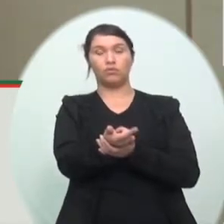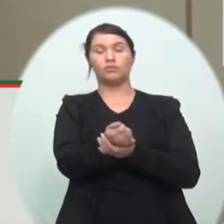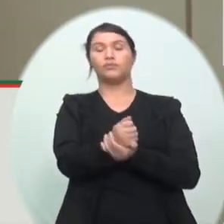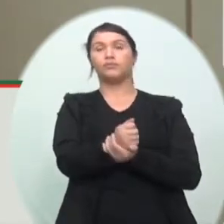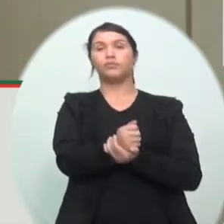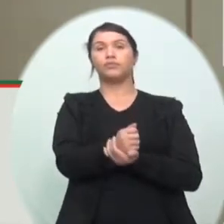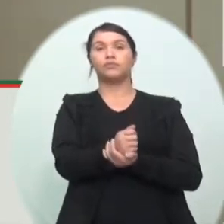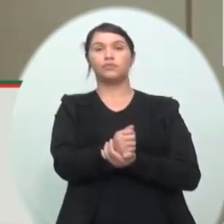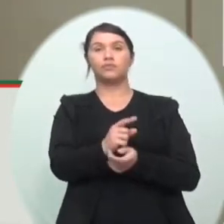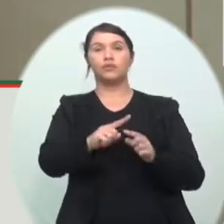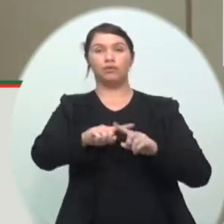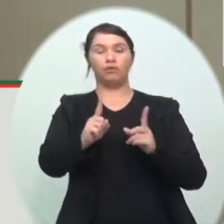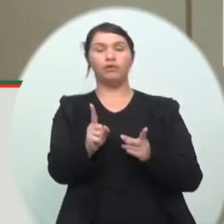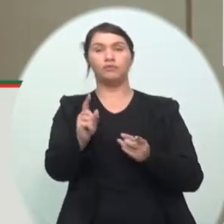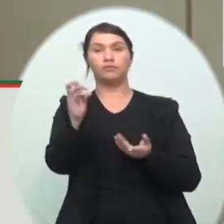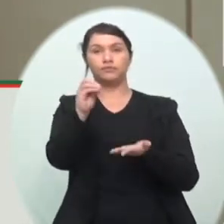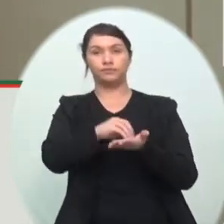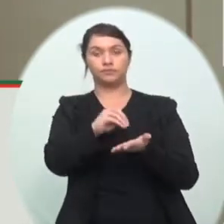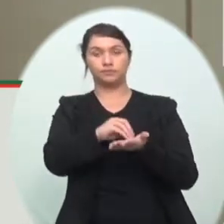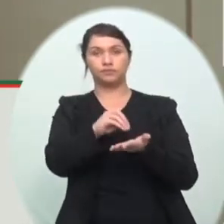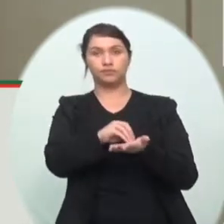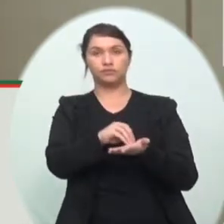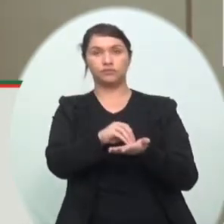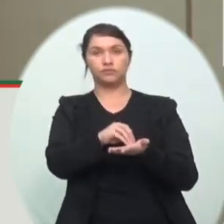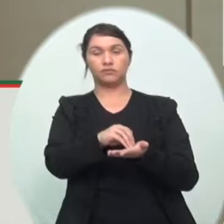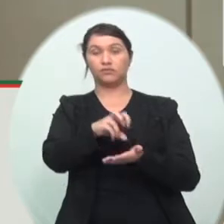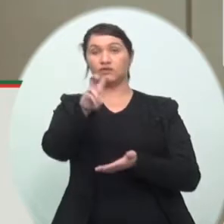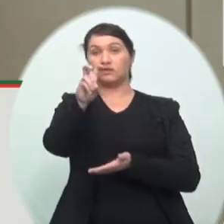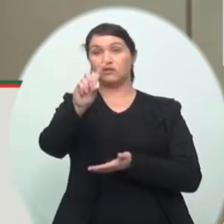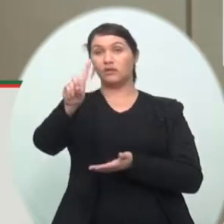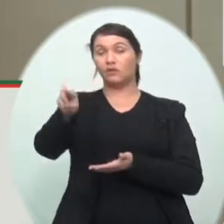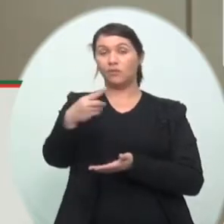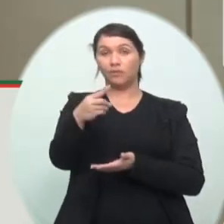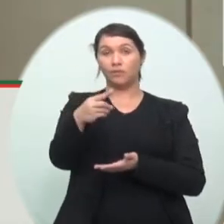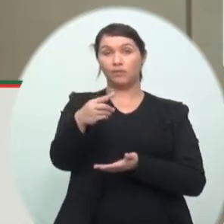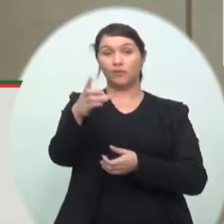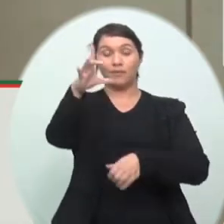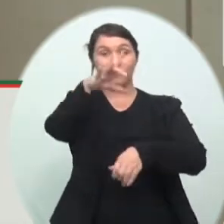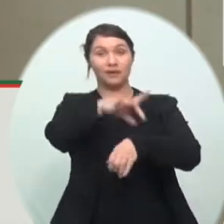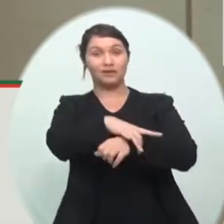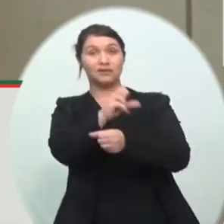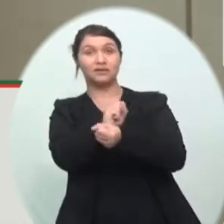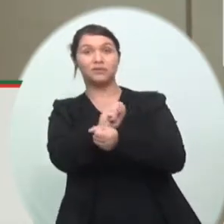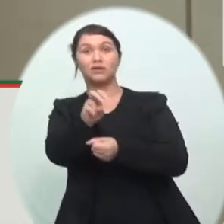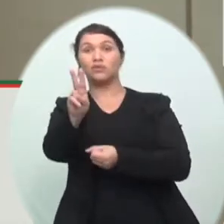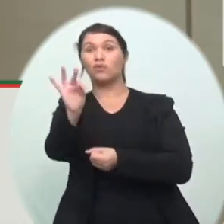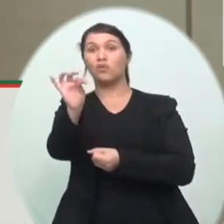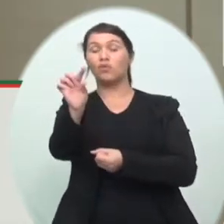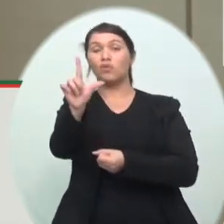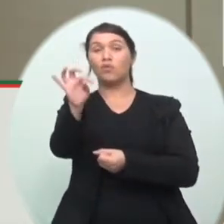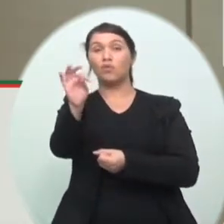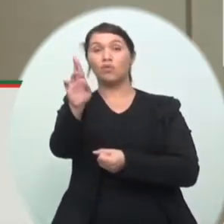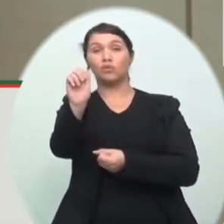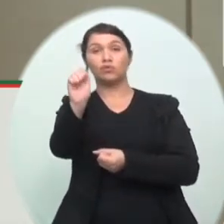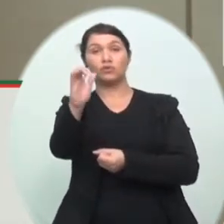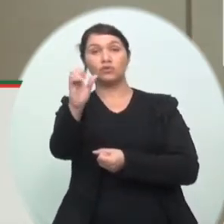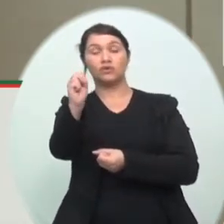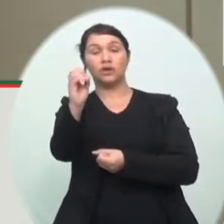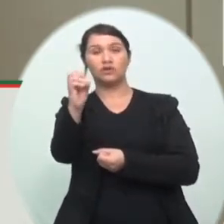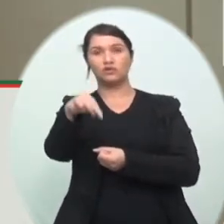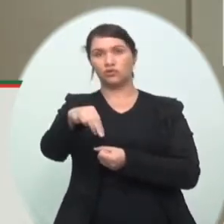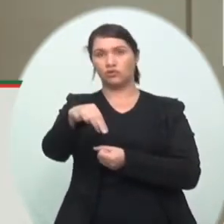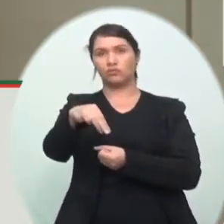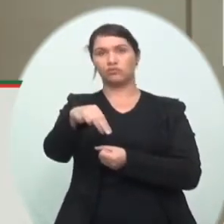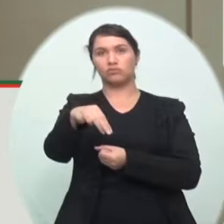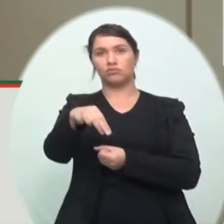se fala em 5 mil pacientes aguardando um ultrassom na fila de espera, pacientes aguardando uma ultrassom de mama há